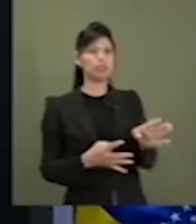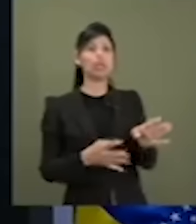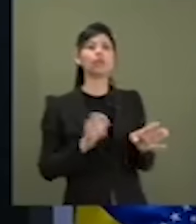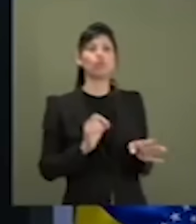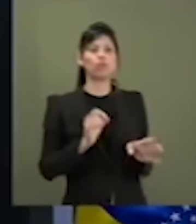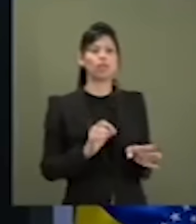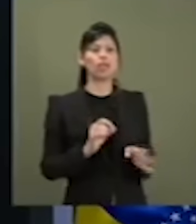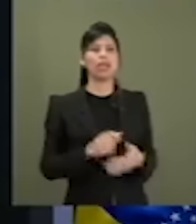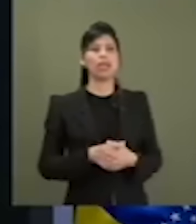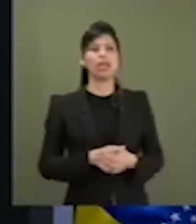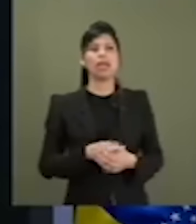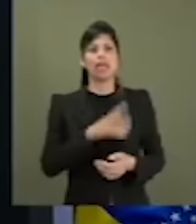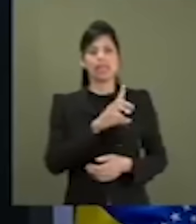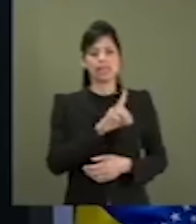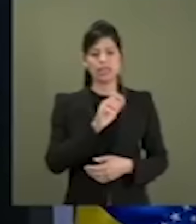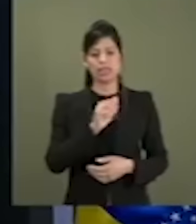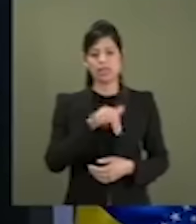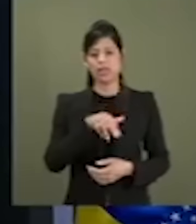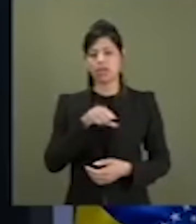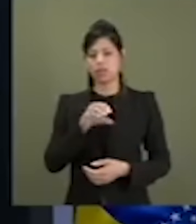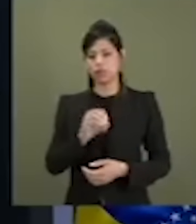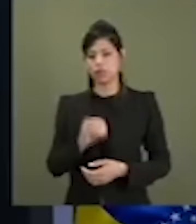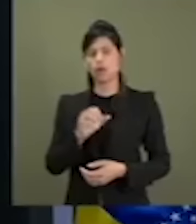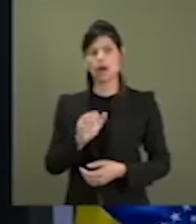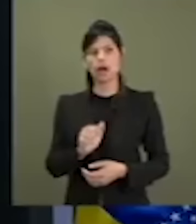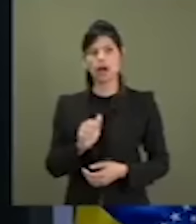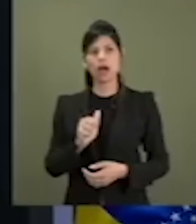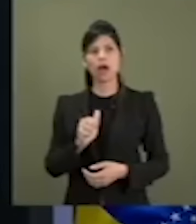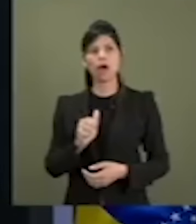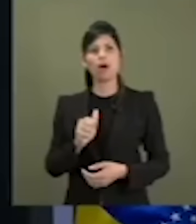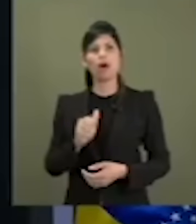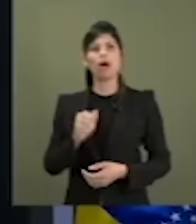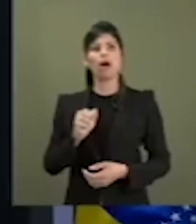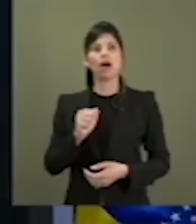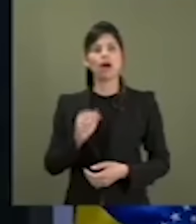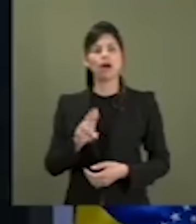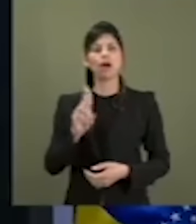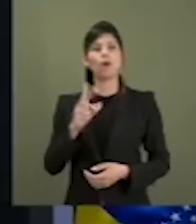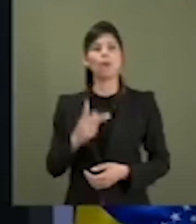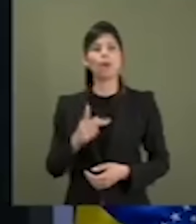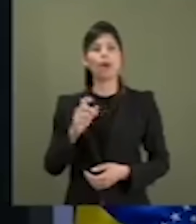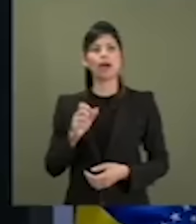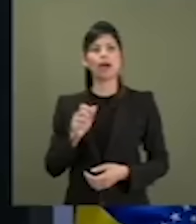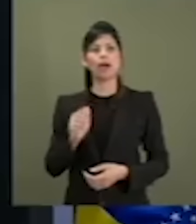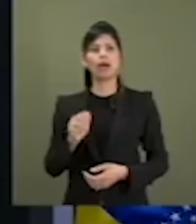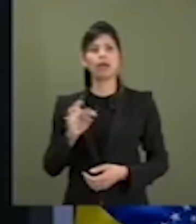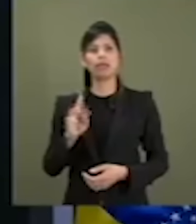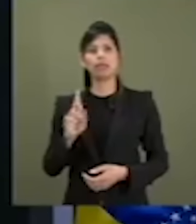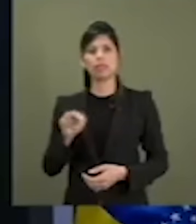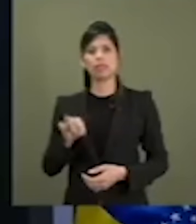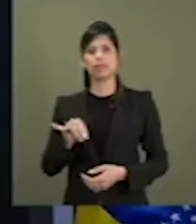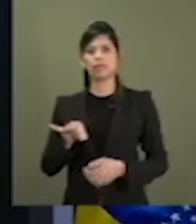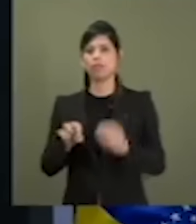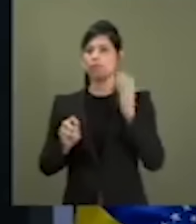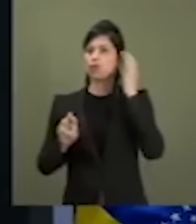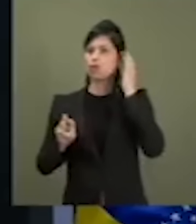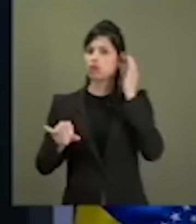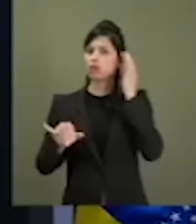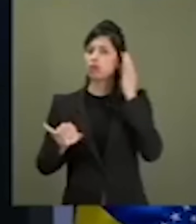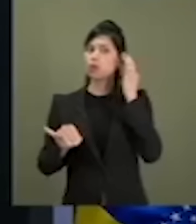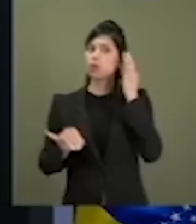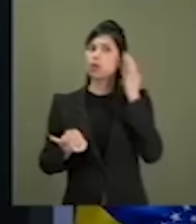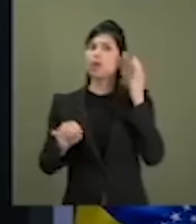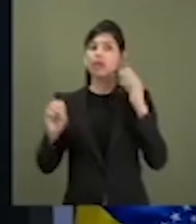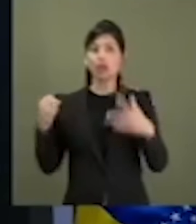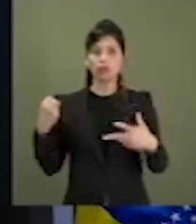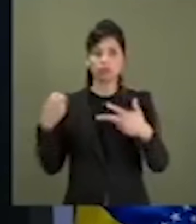patrimônio. Mas a fala que faço aqui, e na CPI, eu repeti isso várias vezes, não entrei na CPI para